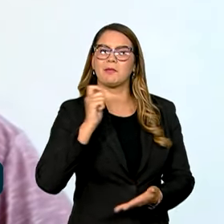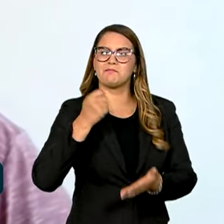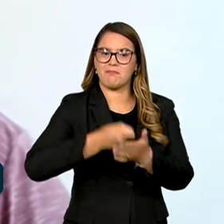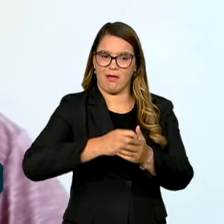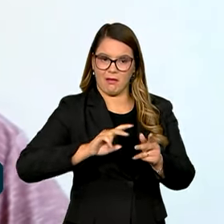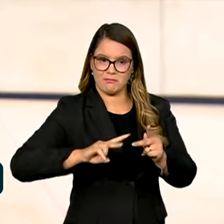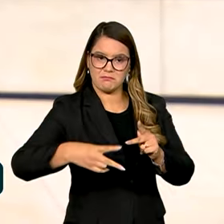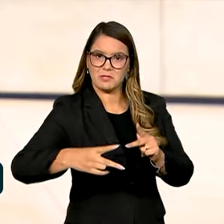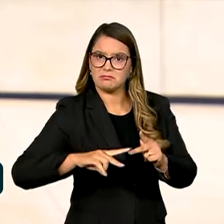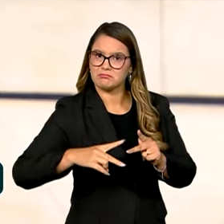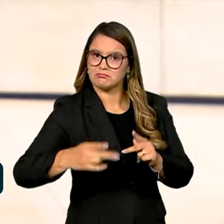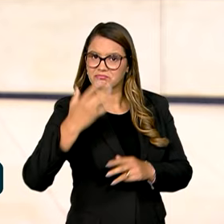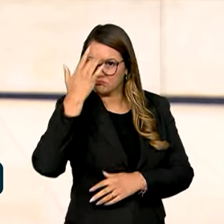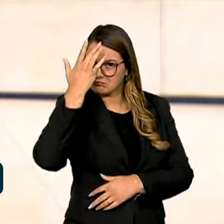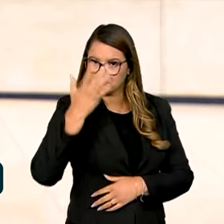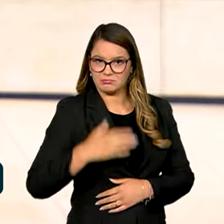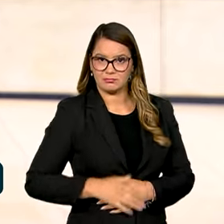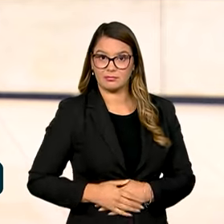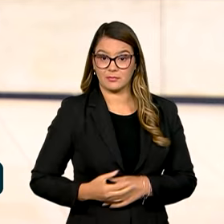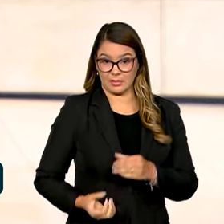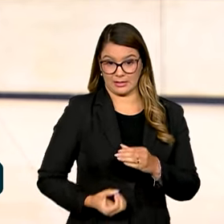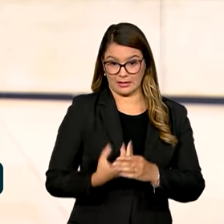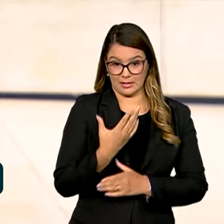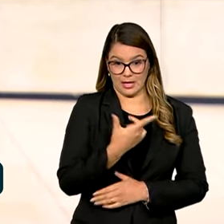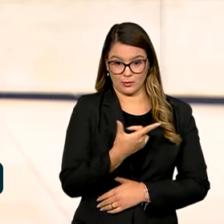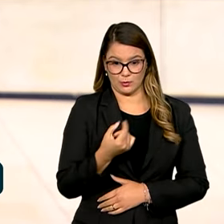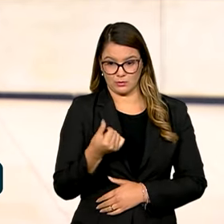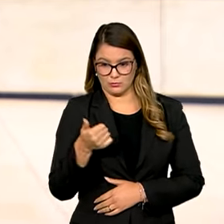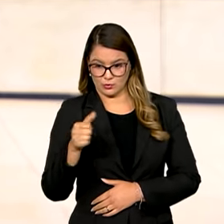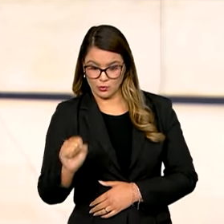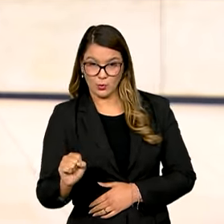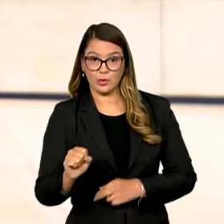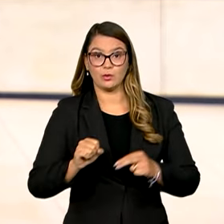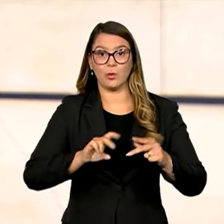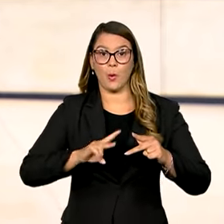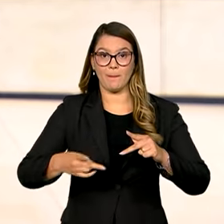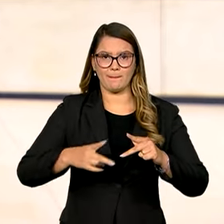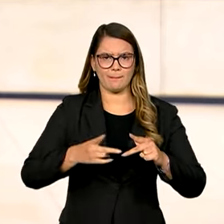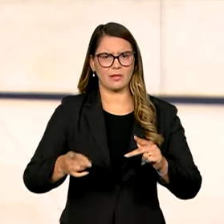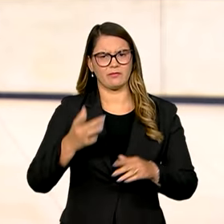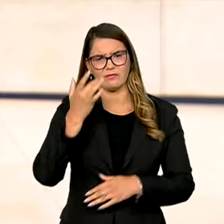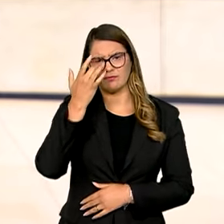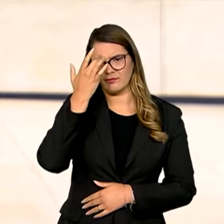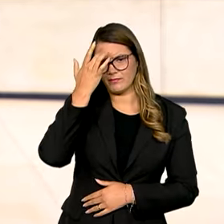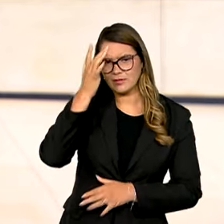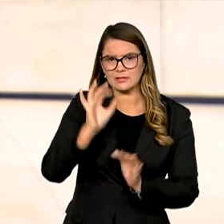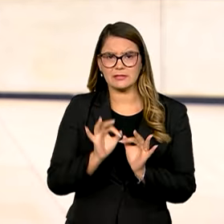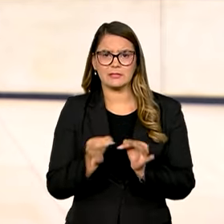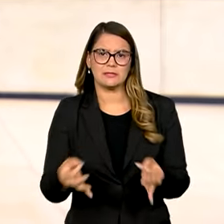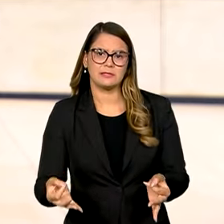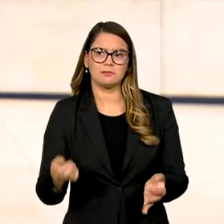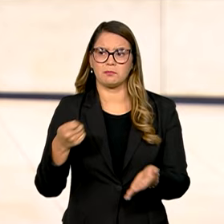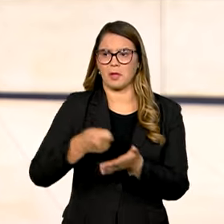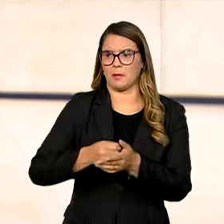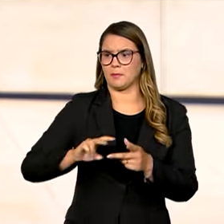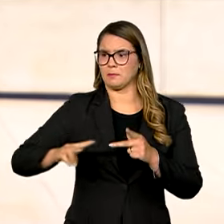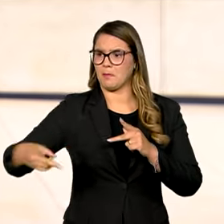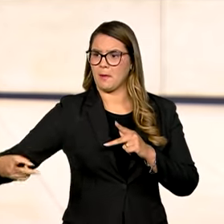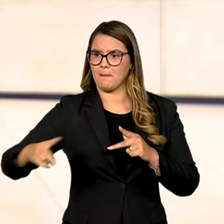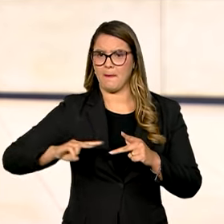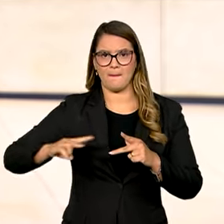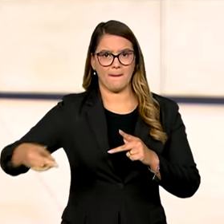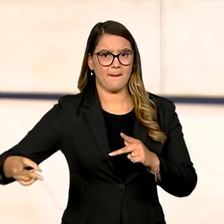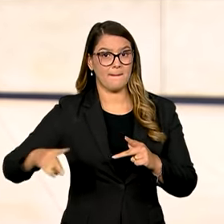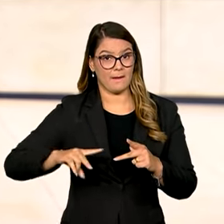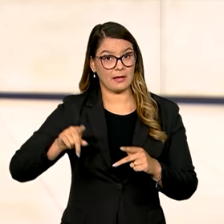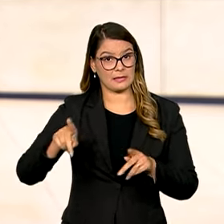tipo de transação. Desde que foi criado em 2018, o Pix simplificou os pagamentos e transferências entre contas.